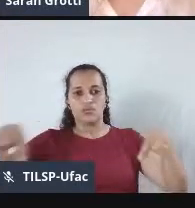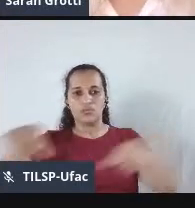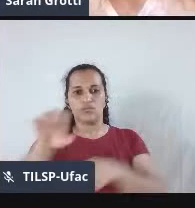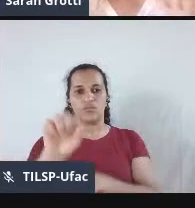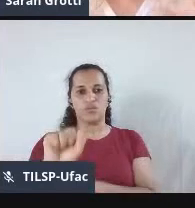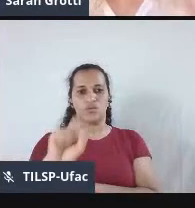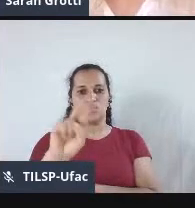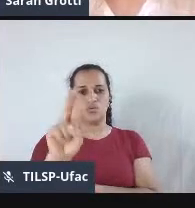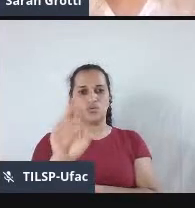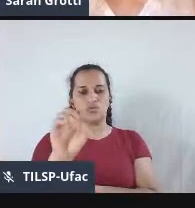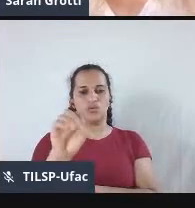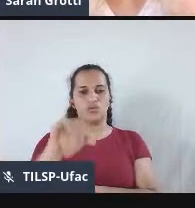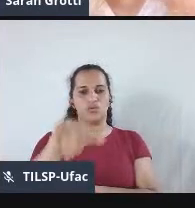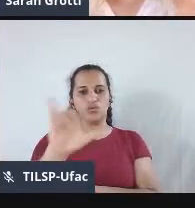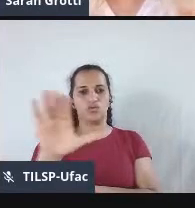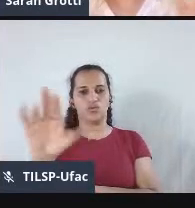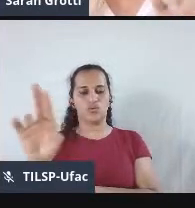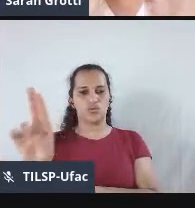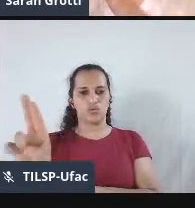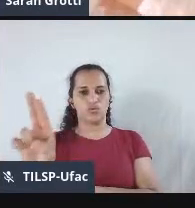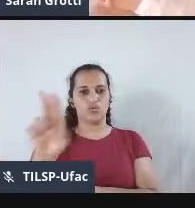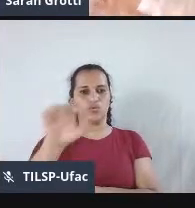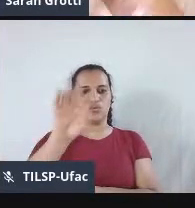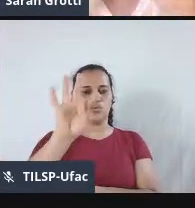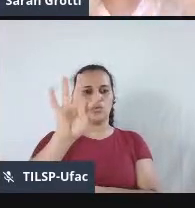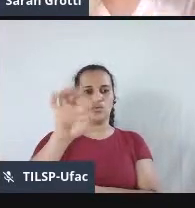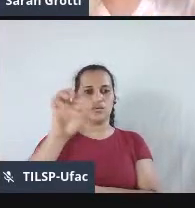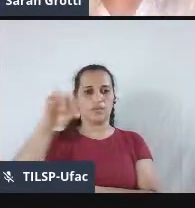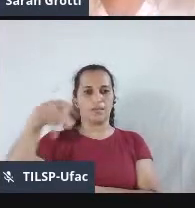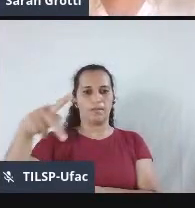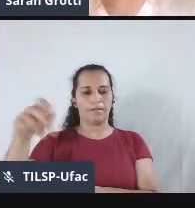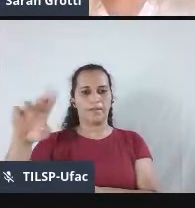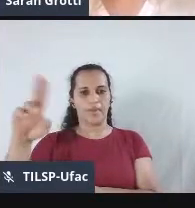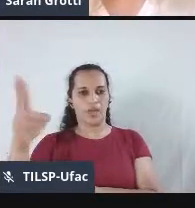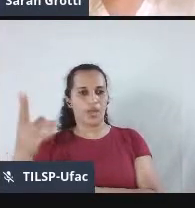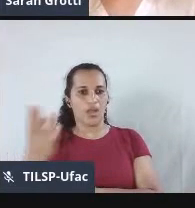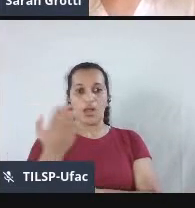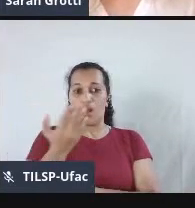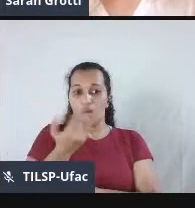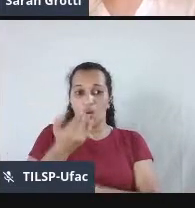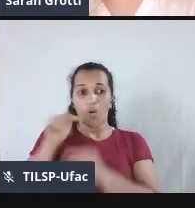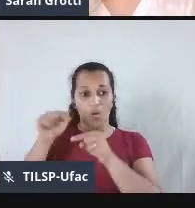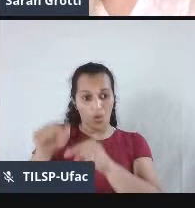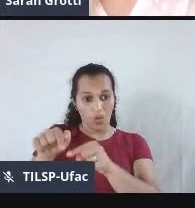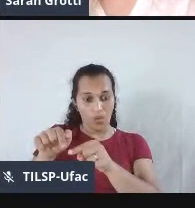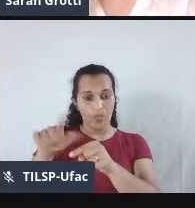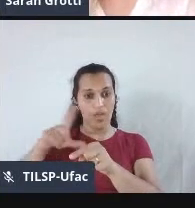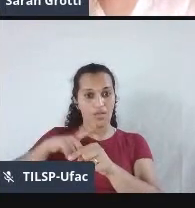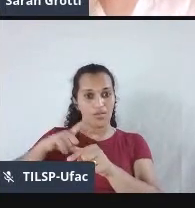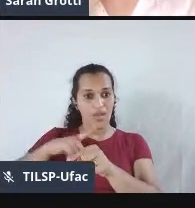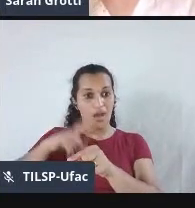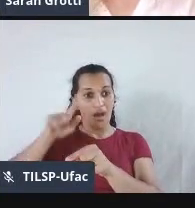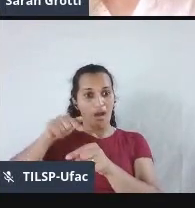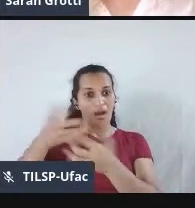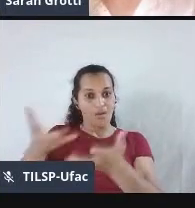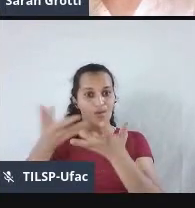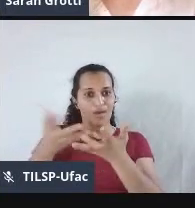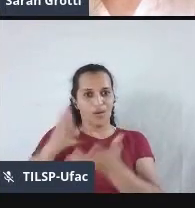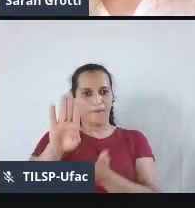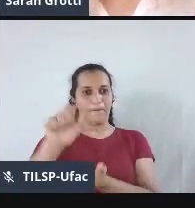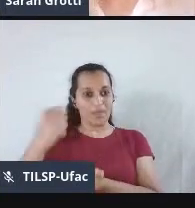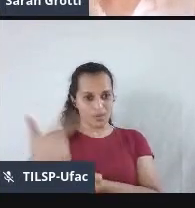Por exemplo, o que eu quis dizer com isso? Consumir eles com o intuito de ter vitamina B12, né? Porque eles